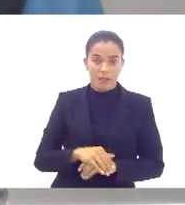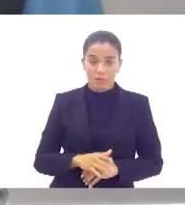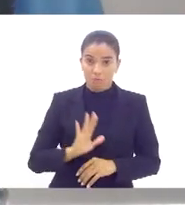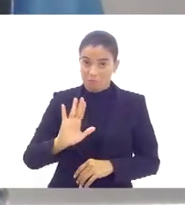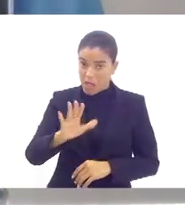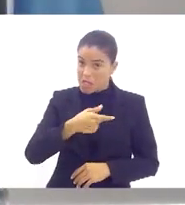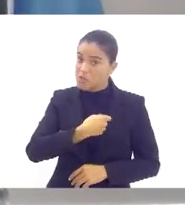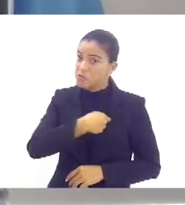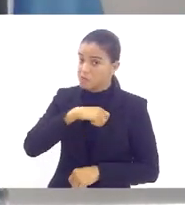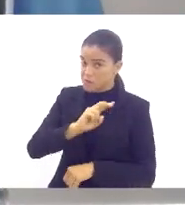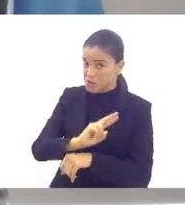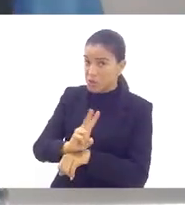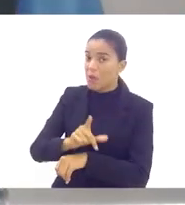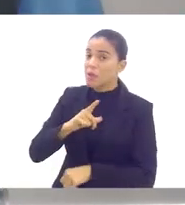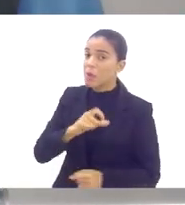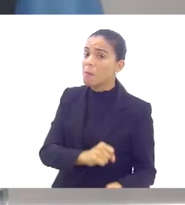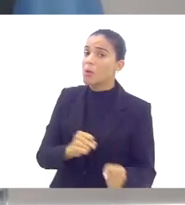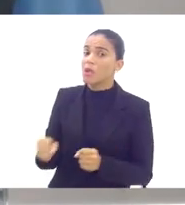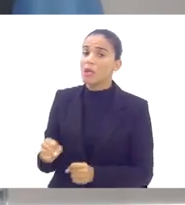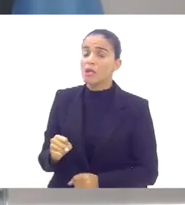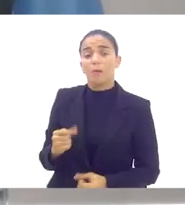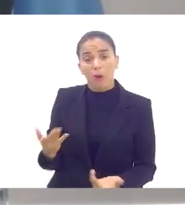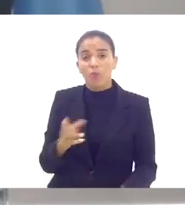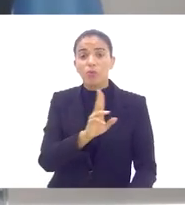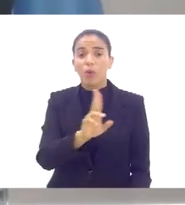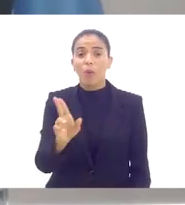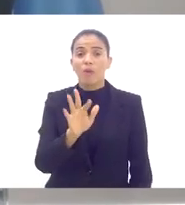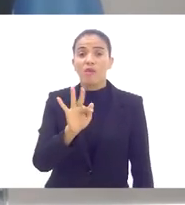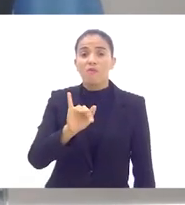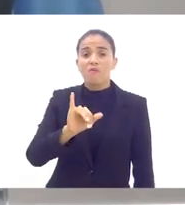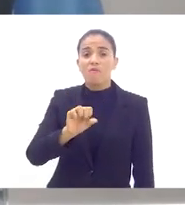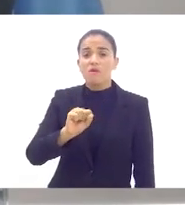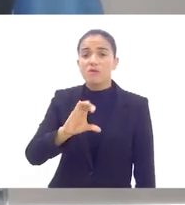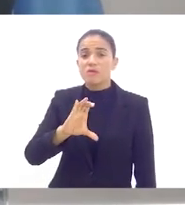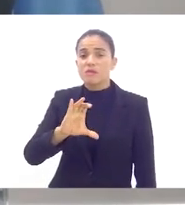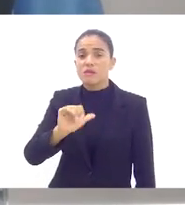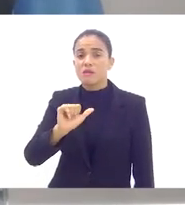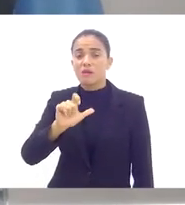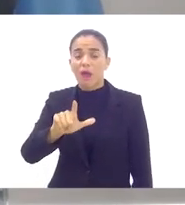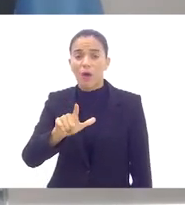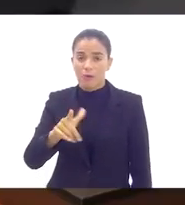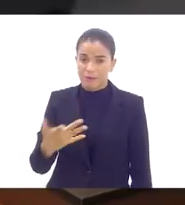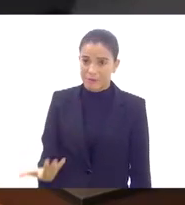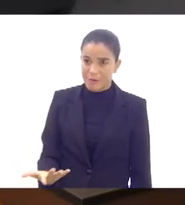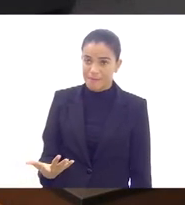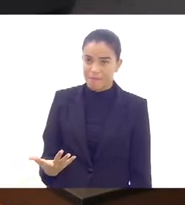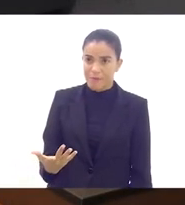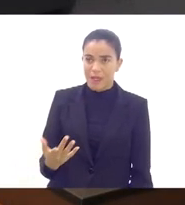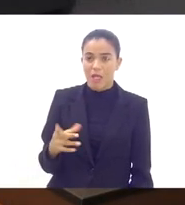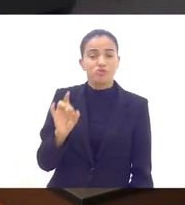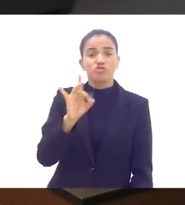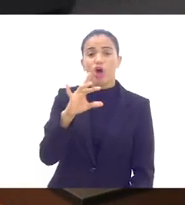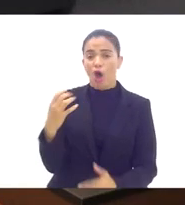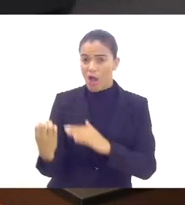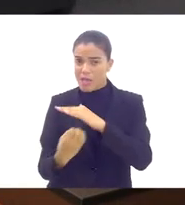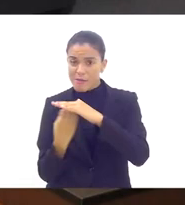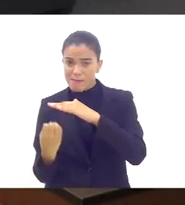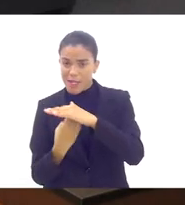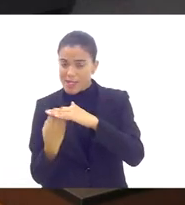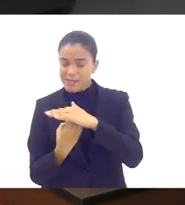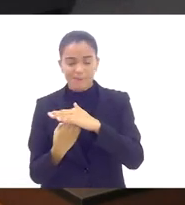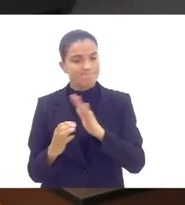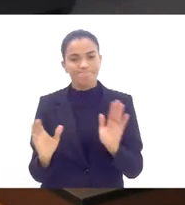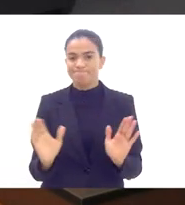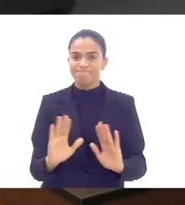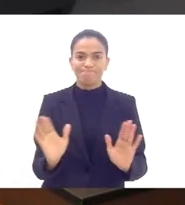ele tem poder de fiscalização. Então ele não seria fiscal. Sim, mas é sobre empresas constituídas. Não tem problema, mas